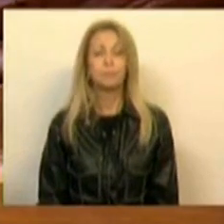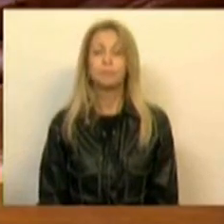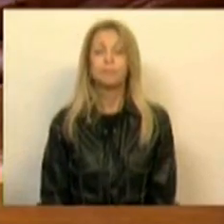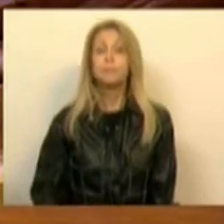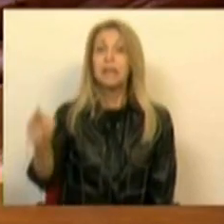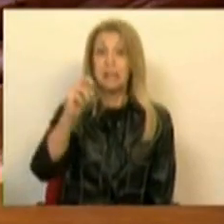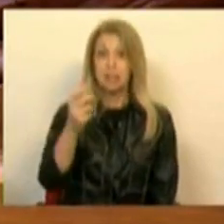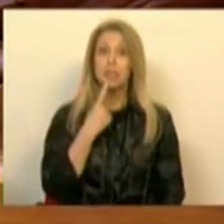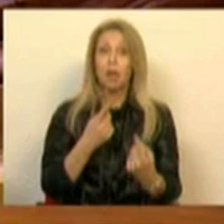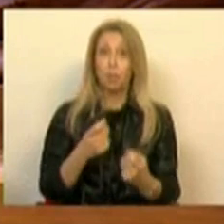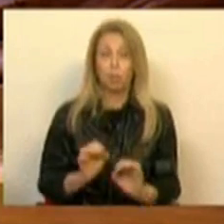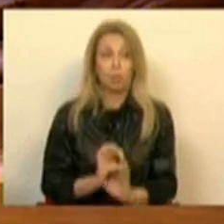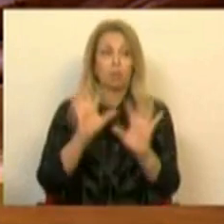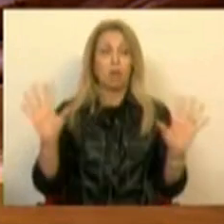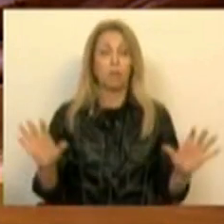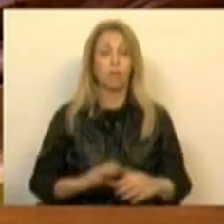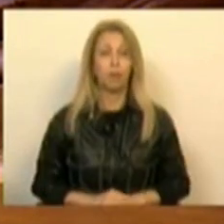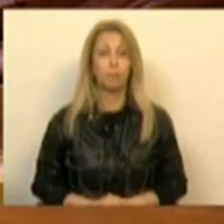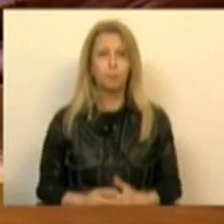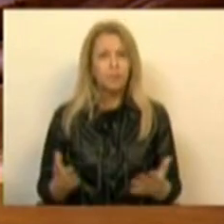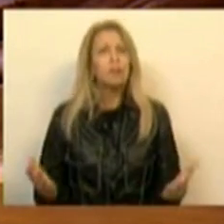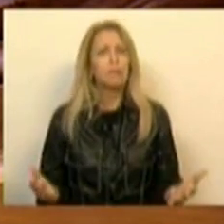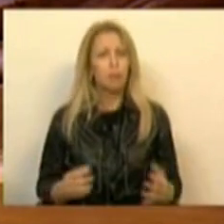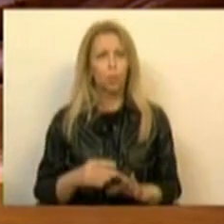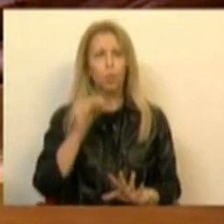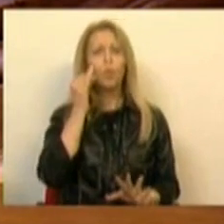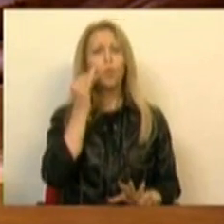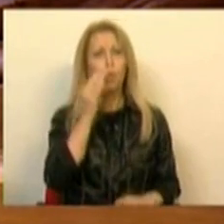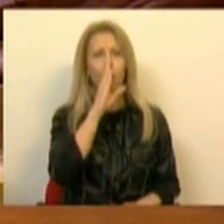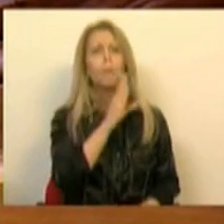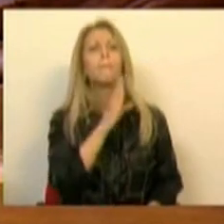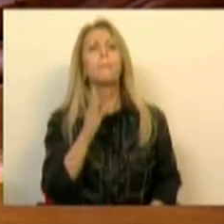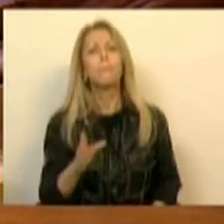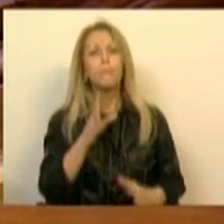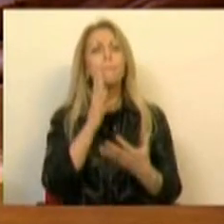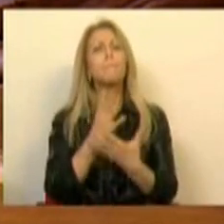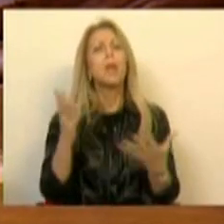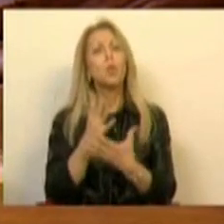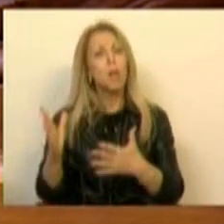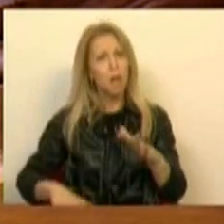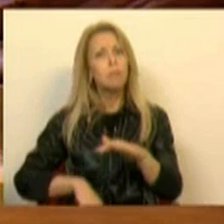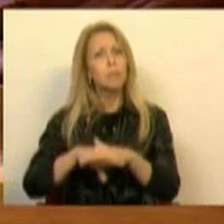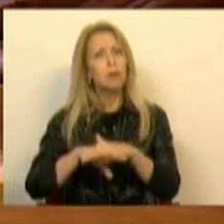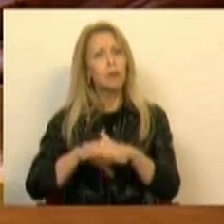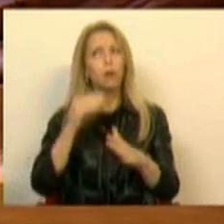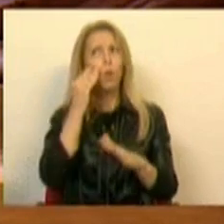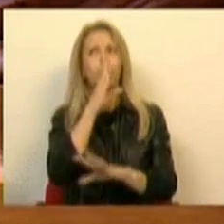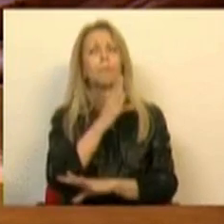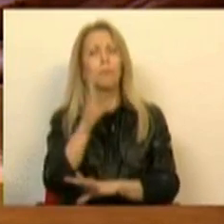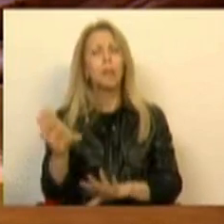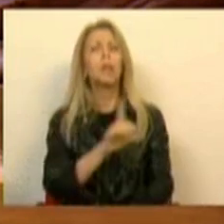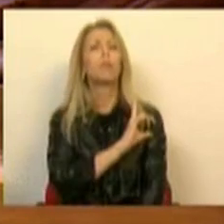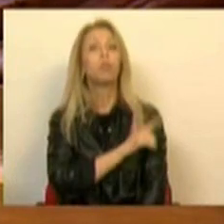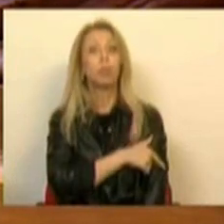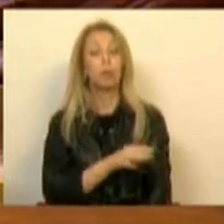A terceira pergunta é óbvia. Então, e como tem exercido esta maioria o poder? Como